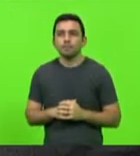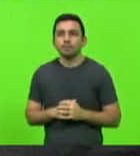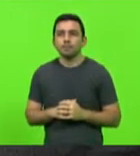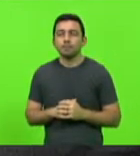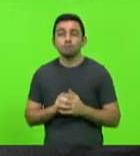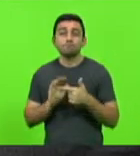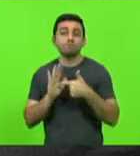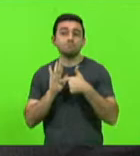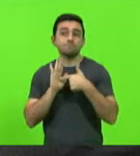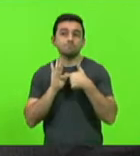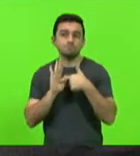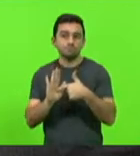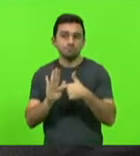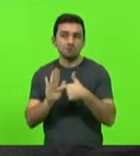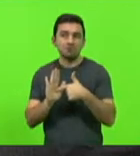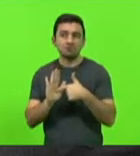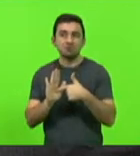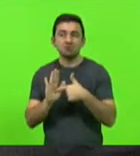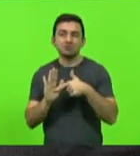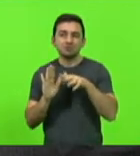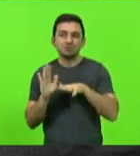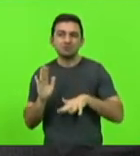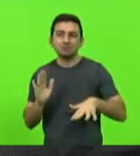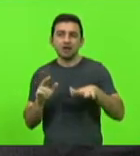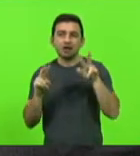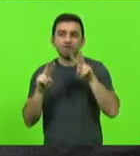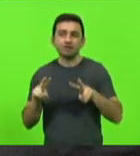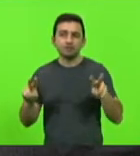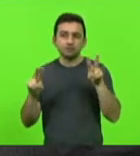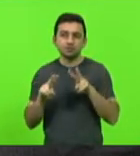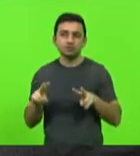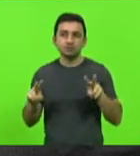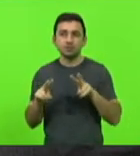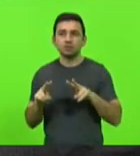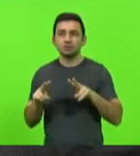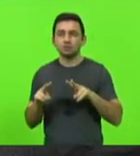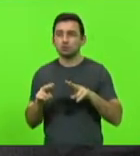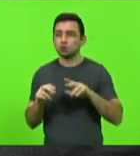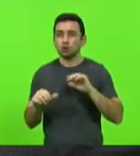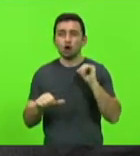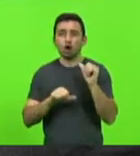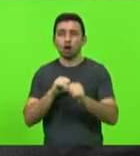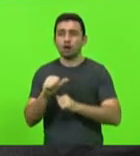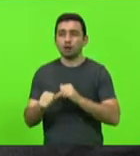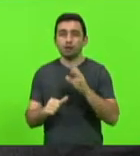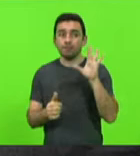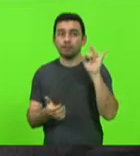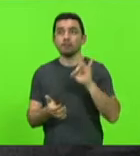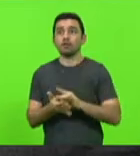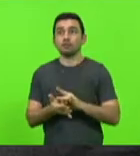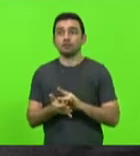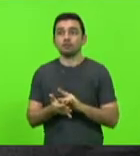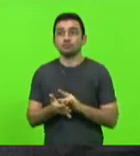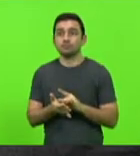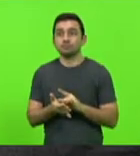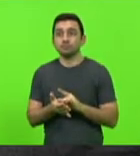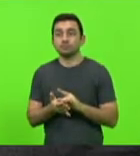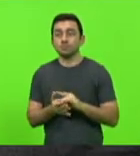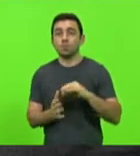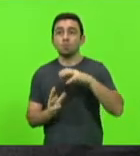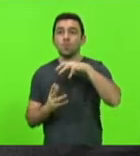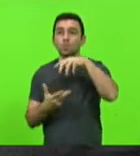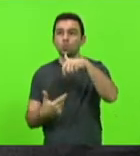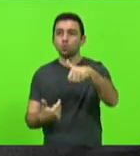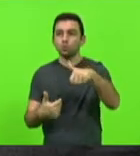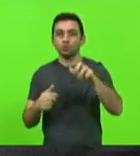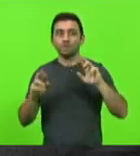mostrando toda essa visão distorcida que ele tem da realidade, né, que vive num mundo